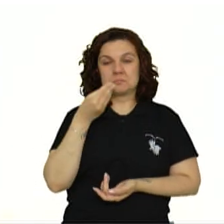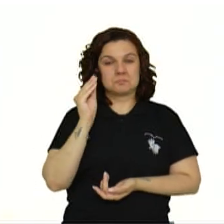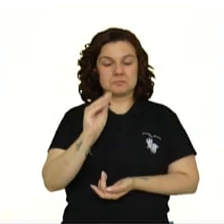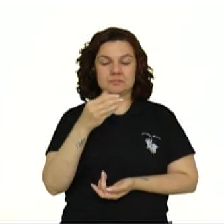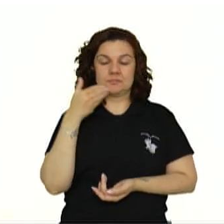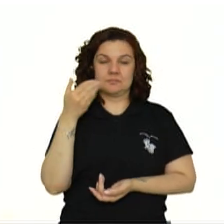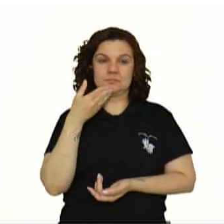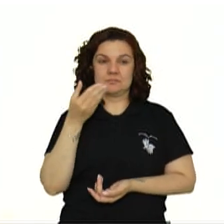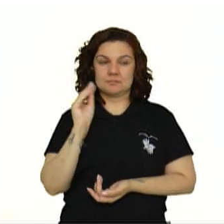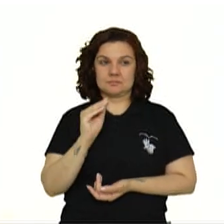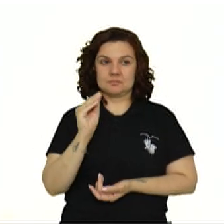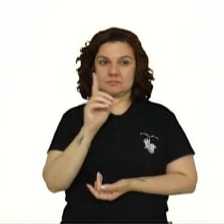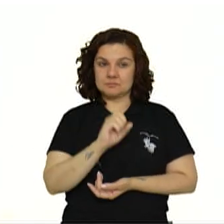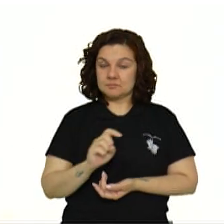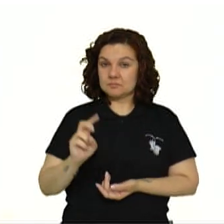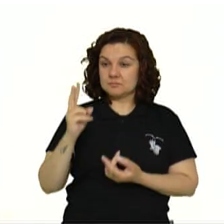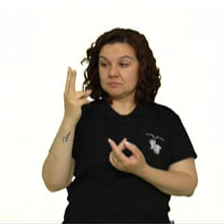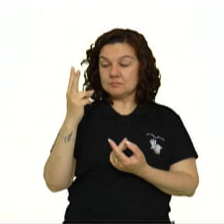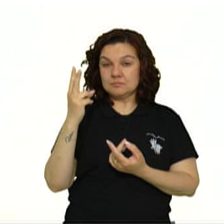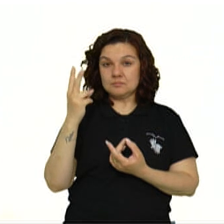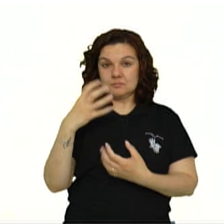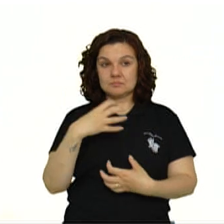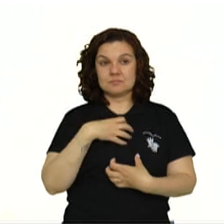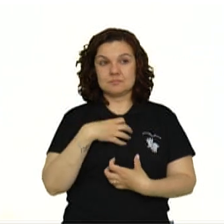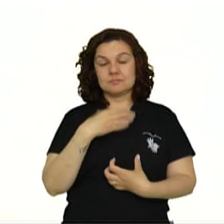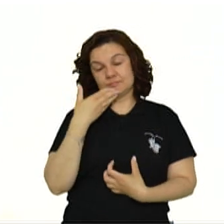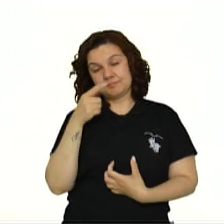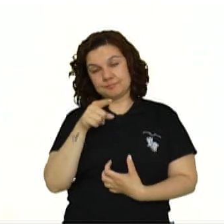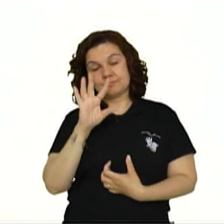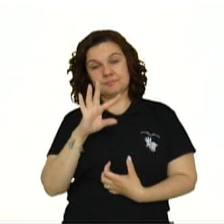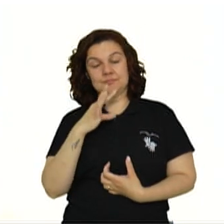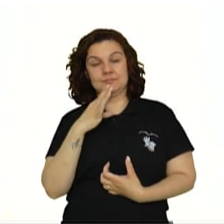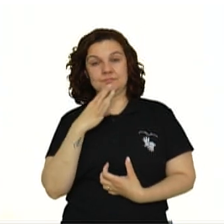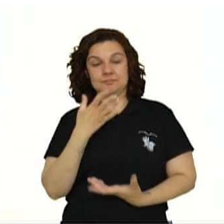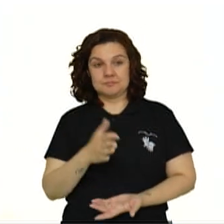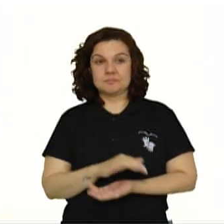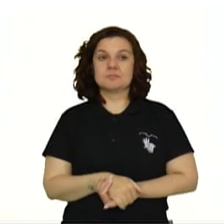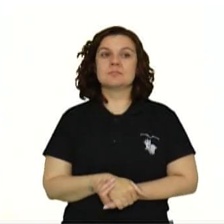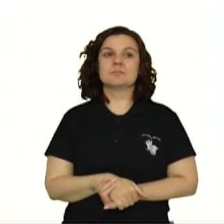os valores aí, acabou enxergando duas formas conhecidas que você sabe trabalhar.